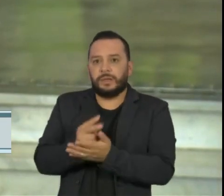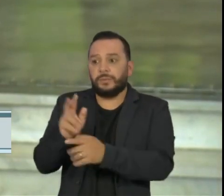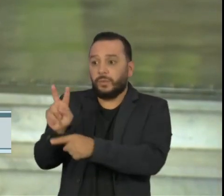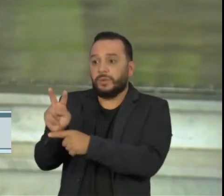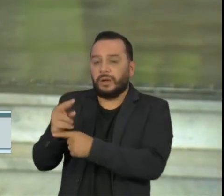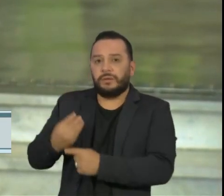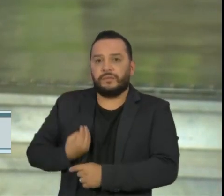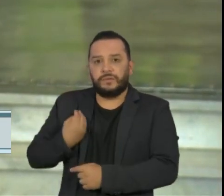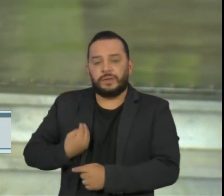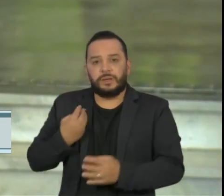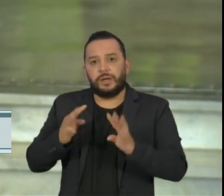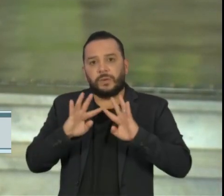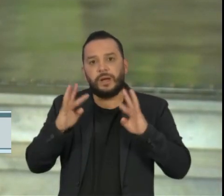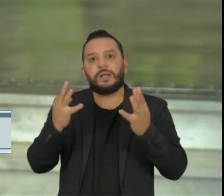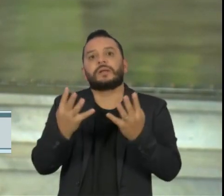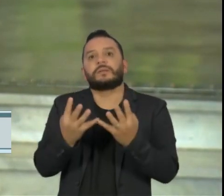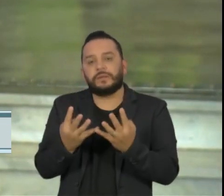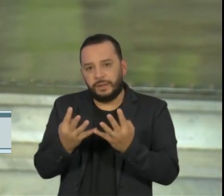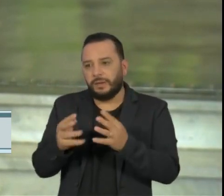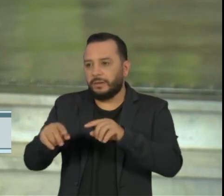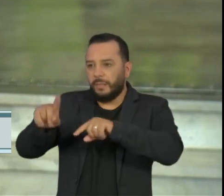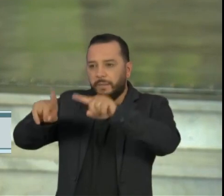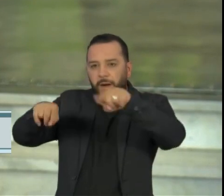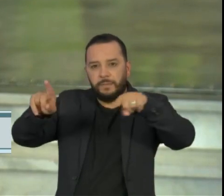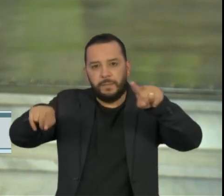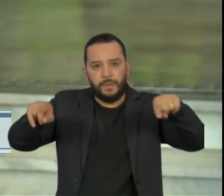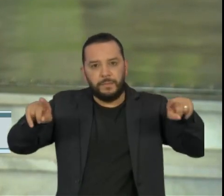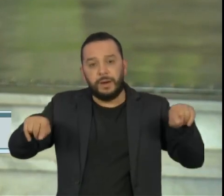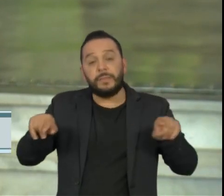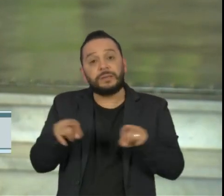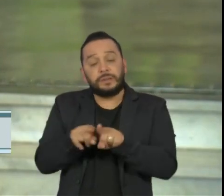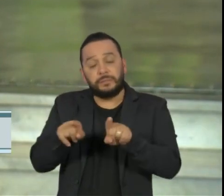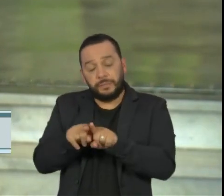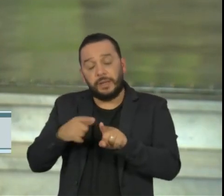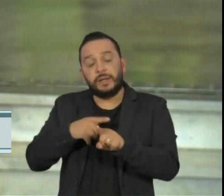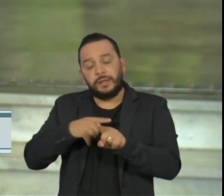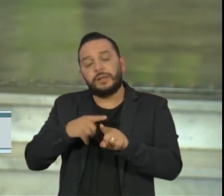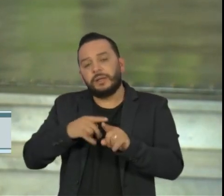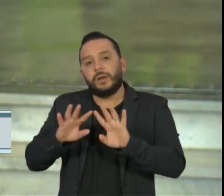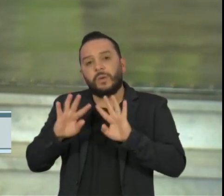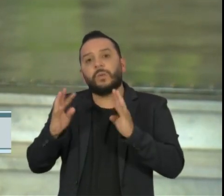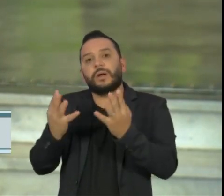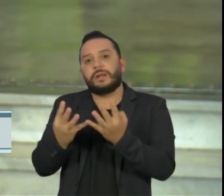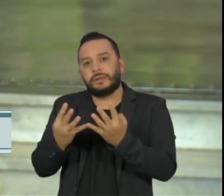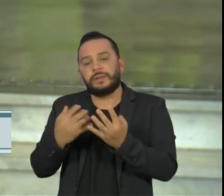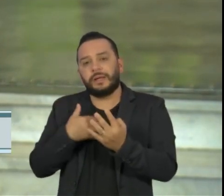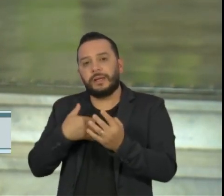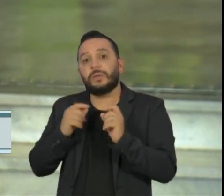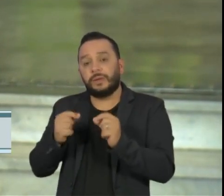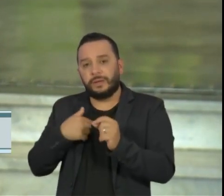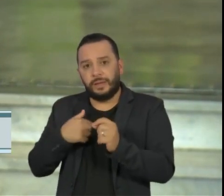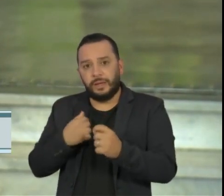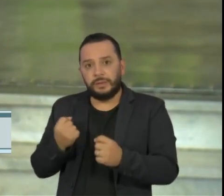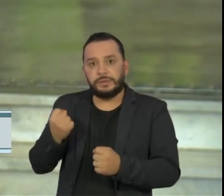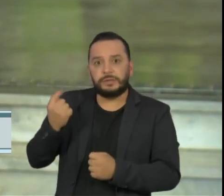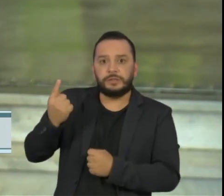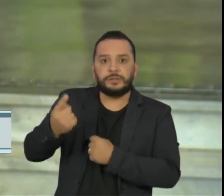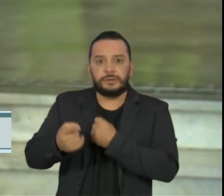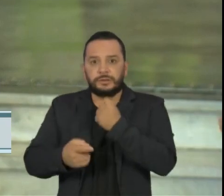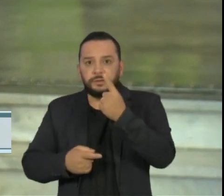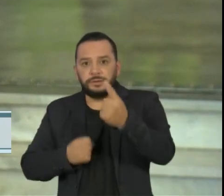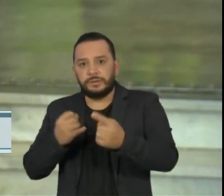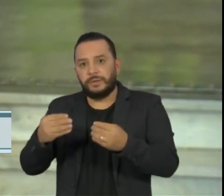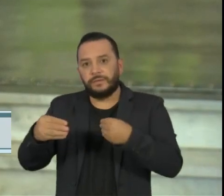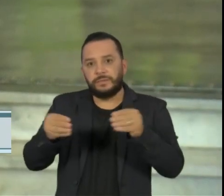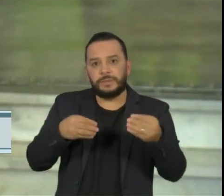uma quarentena heterogênea, mas também intermitente. E eu acho que é importante a gente entender esse ponto. Eu